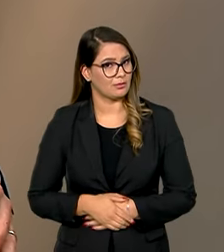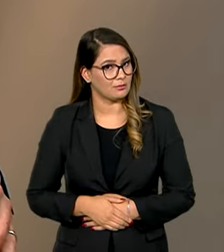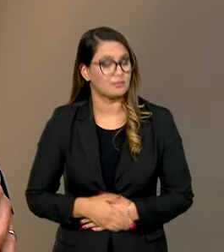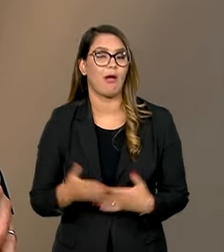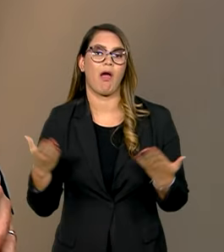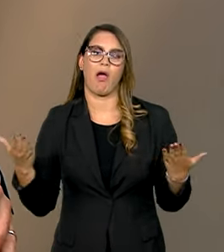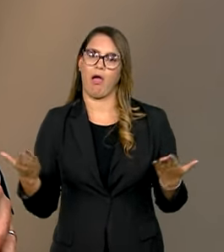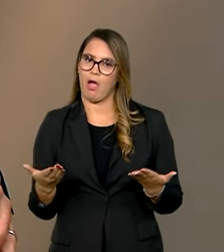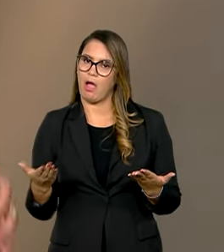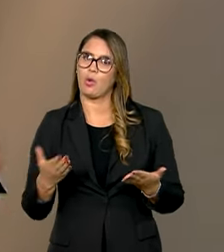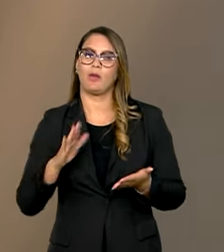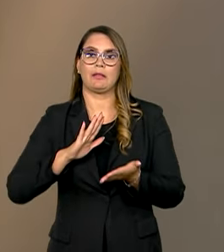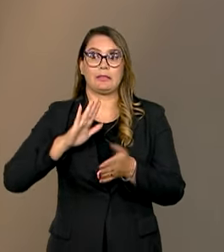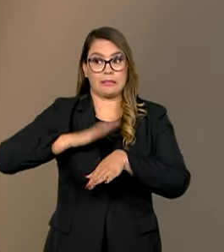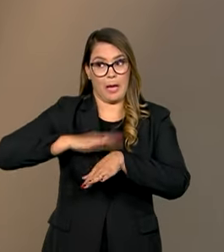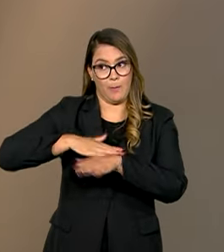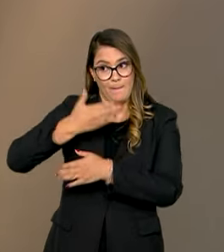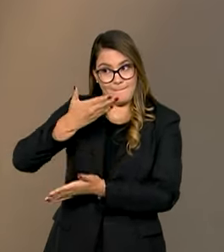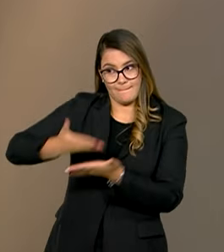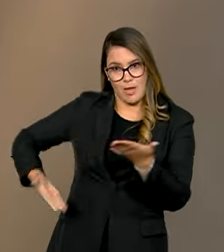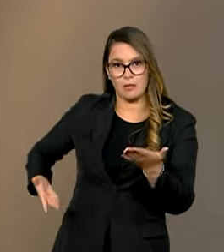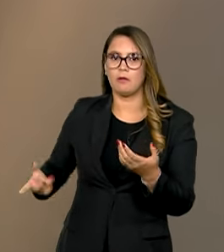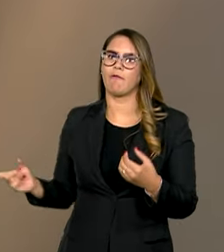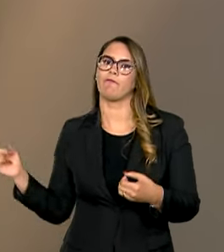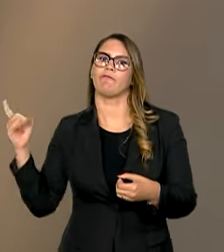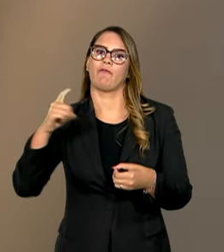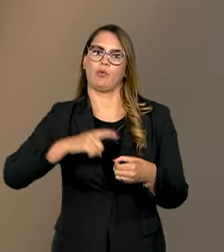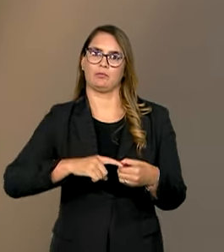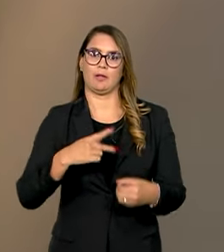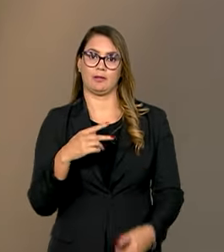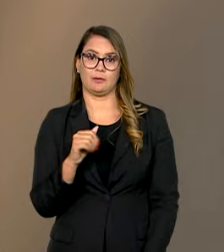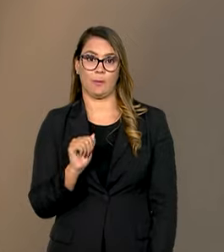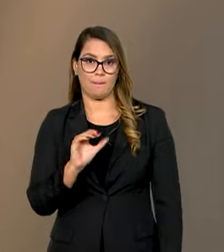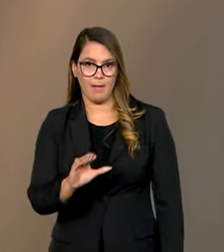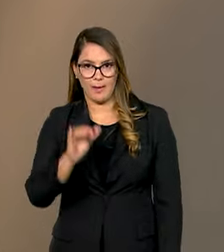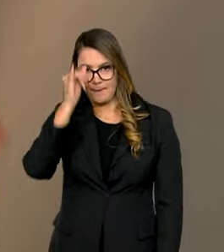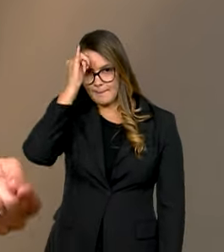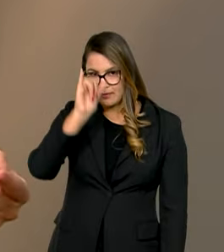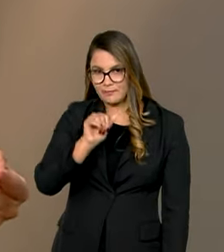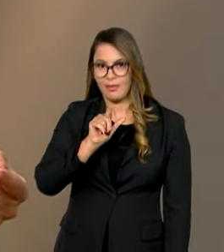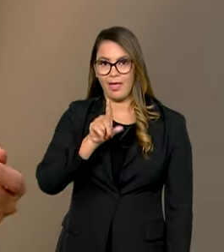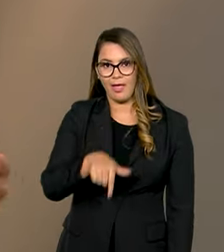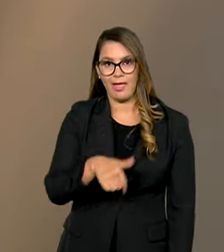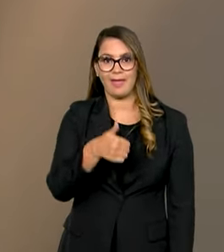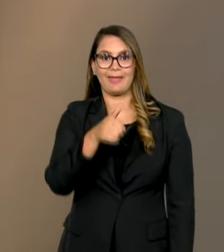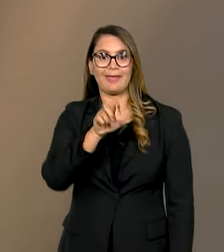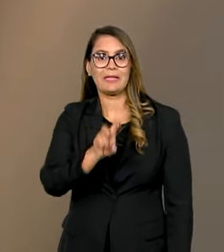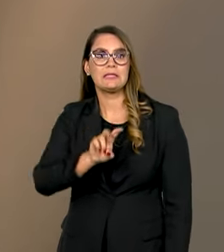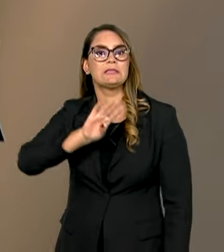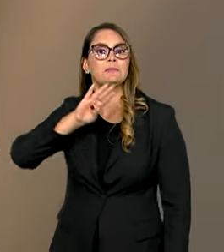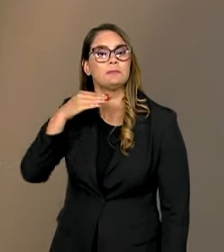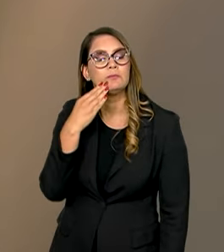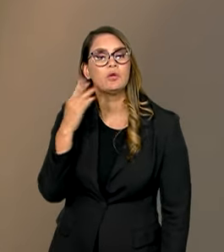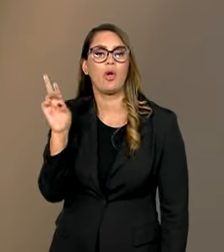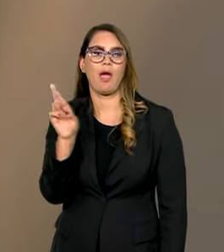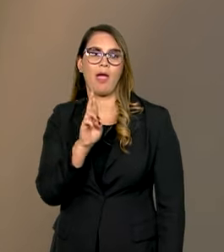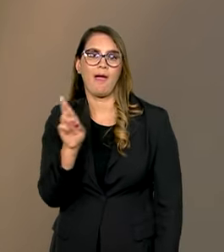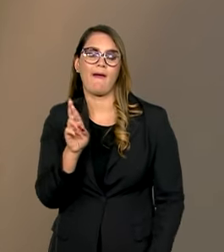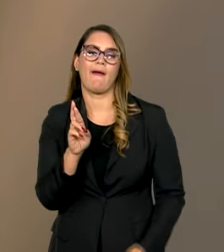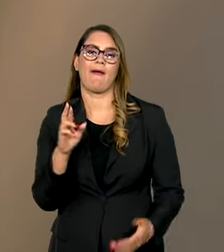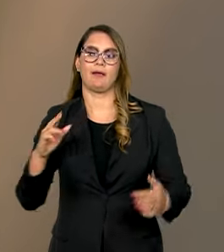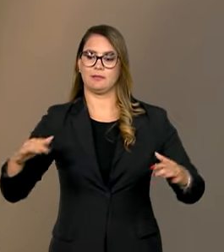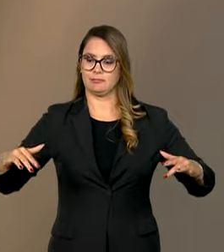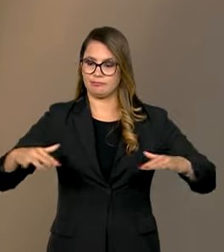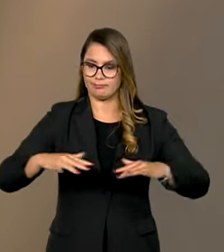agora recuperar o tempo perdido. Então, só no PAC para prevenção, são cerca de R$ 15 bilhões, que a gente vai tratar de contenção de